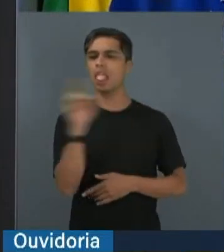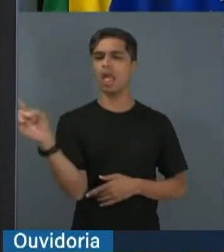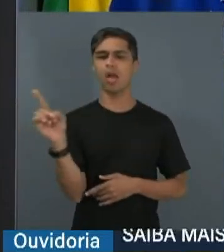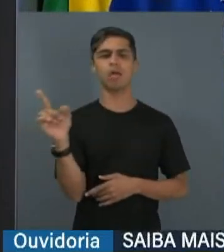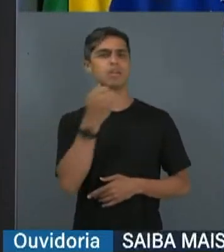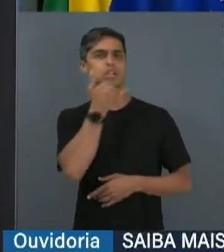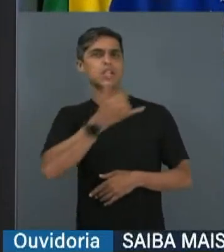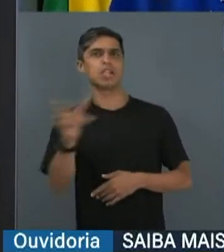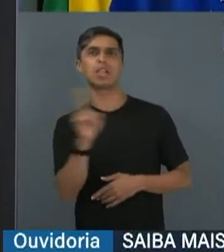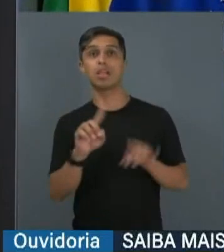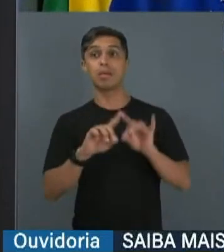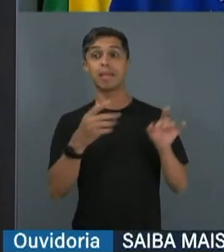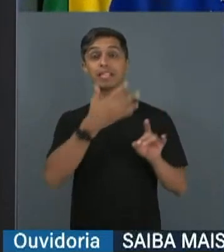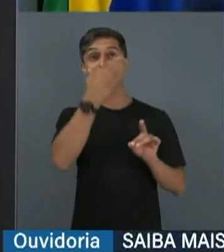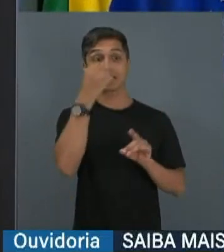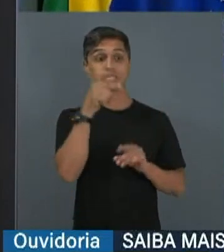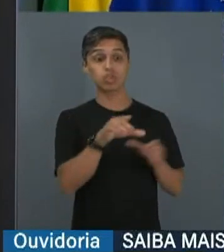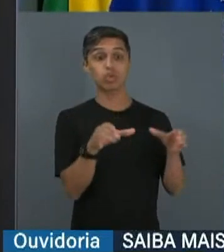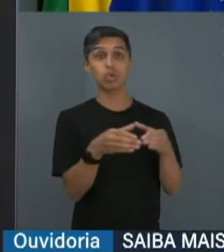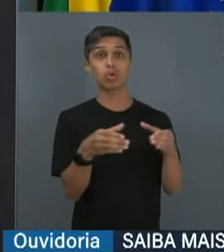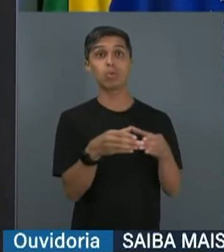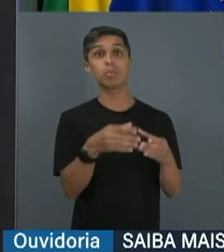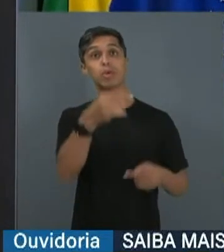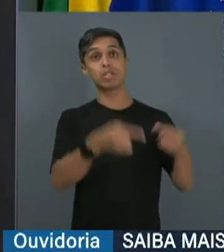esquecendo que esse grupo político,